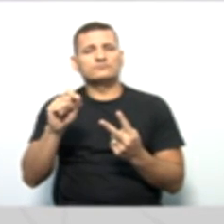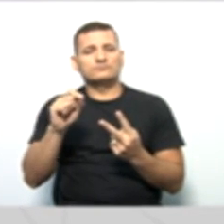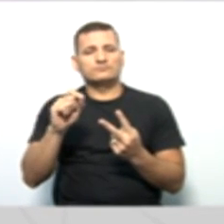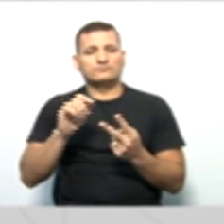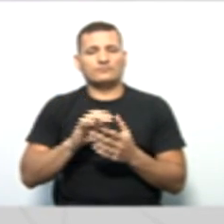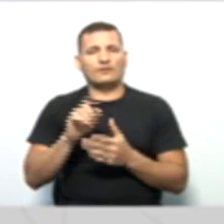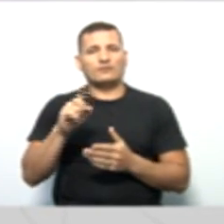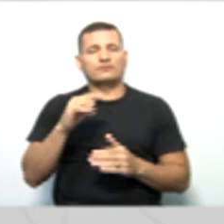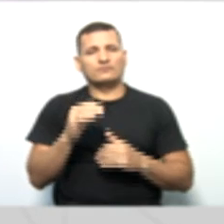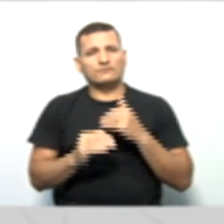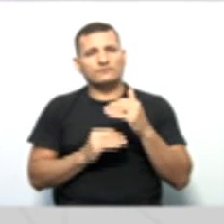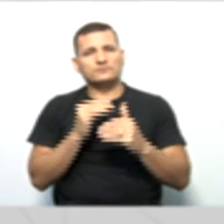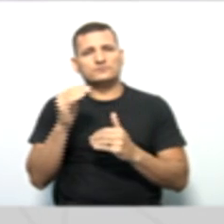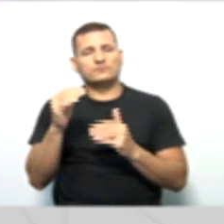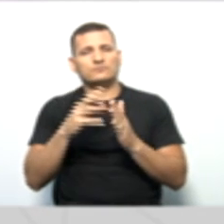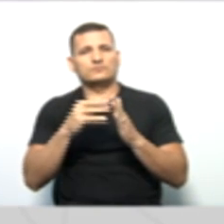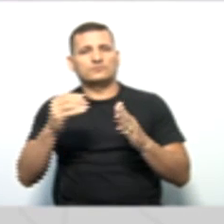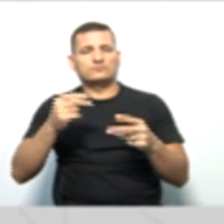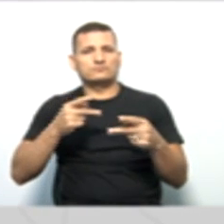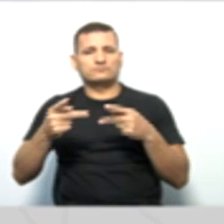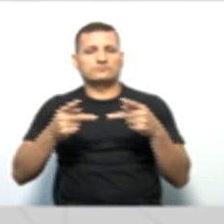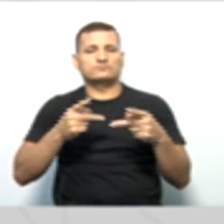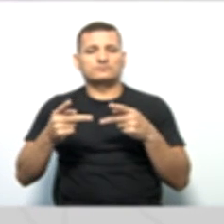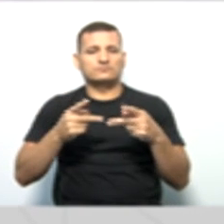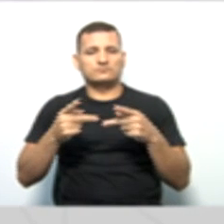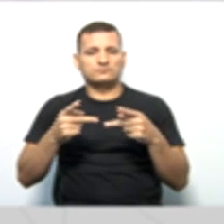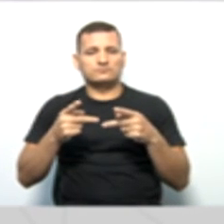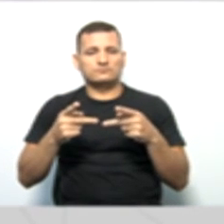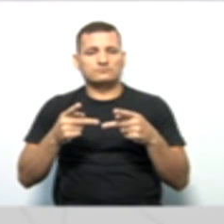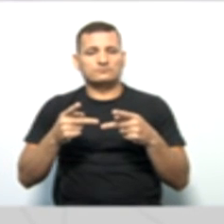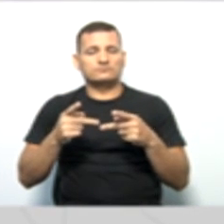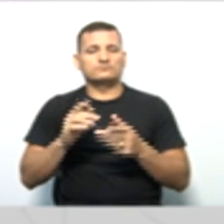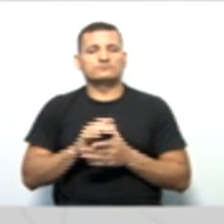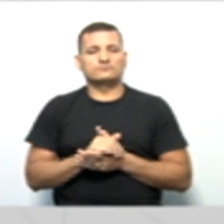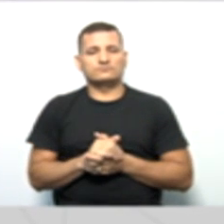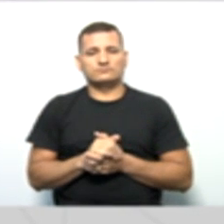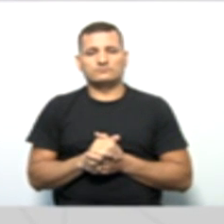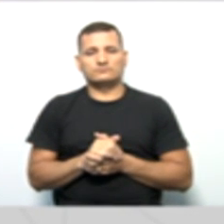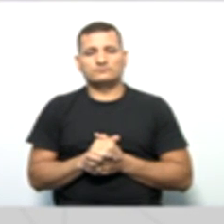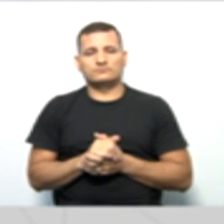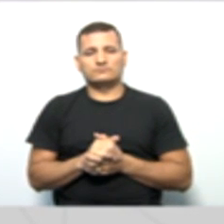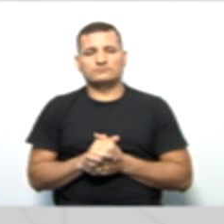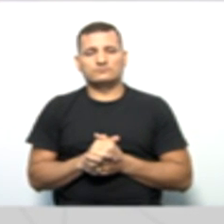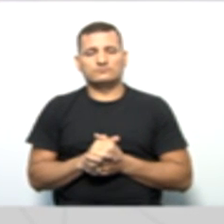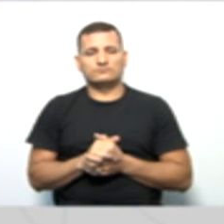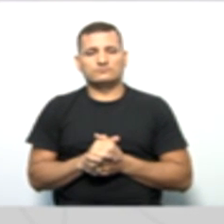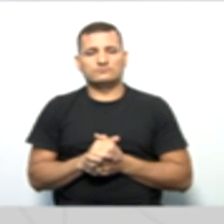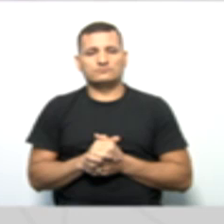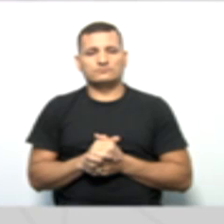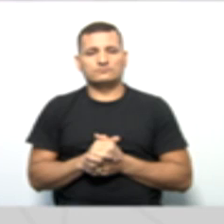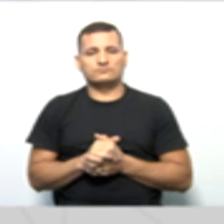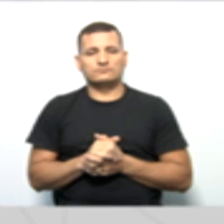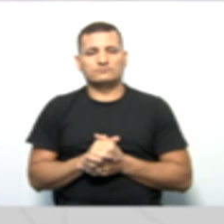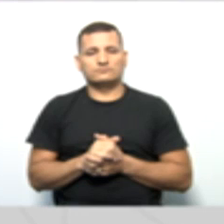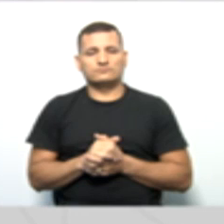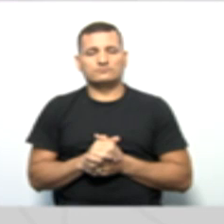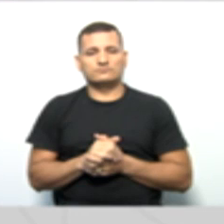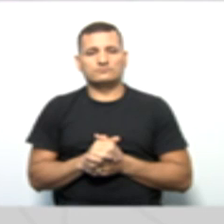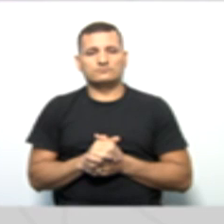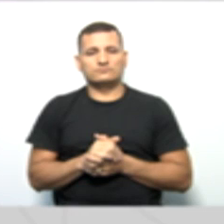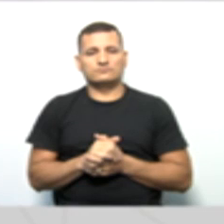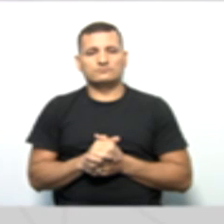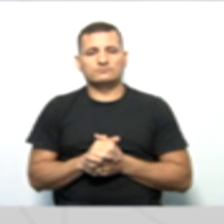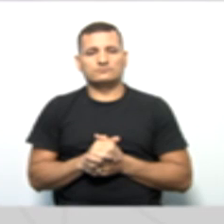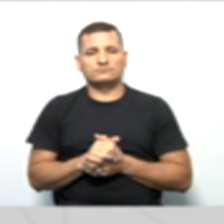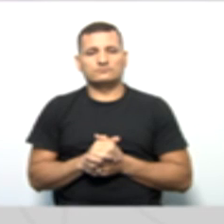indica a evolução do modelo de projeto à medida que as tarefas são executadas como parte do processo de software. Tá bom, gente?